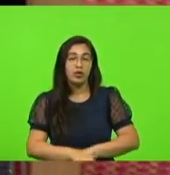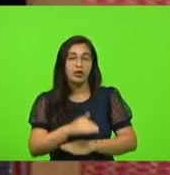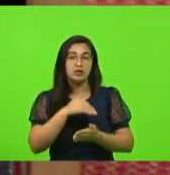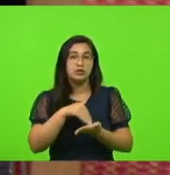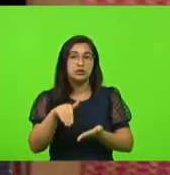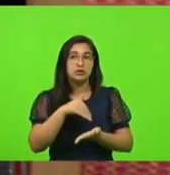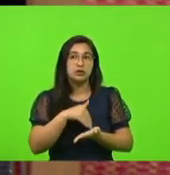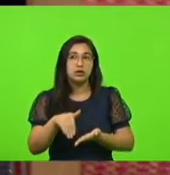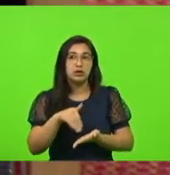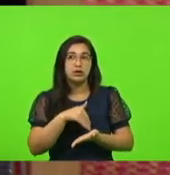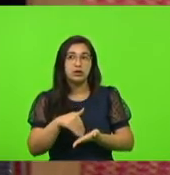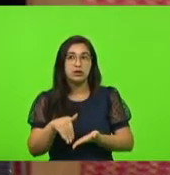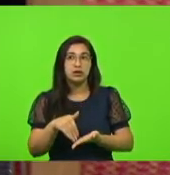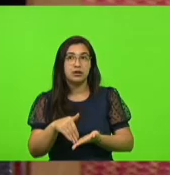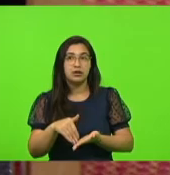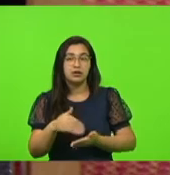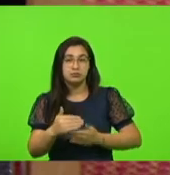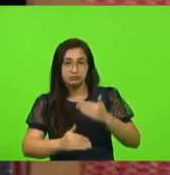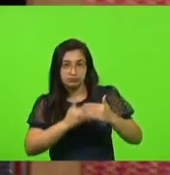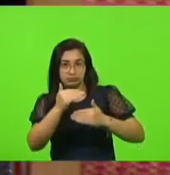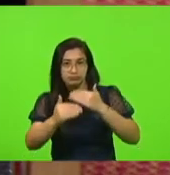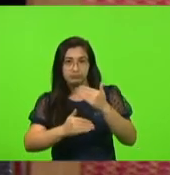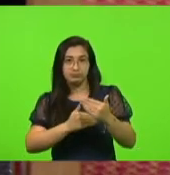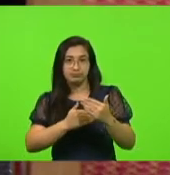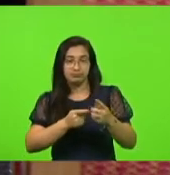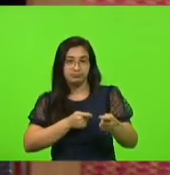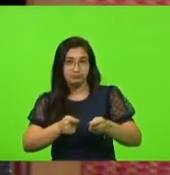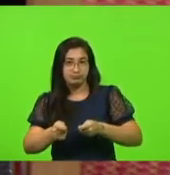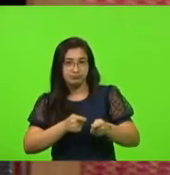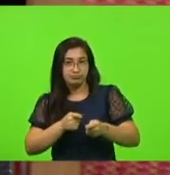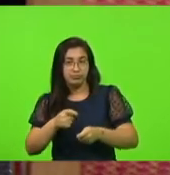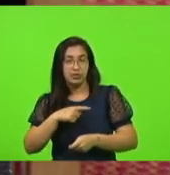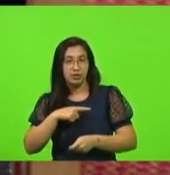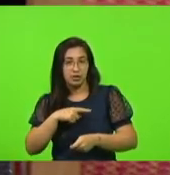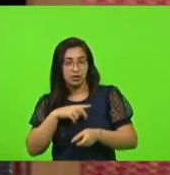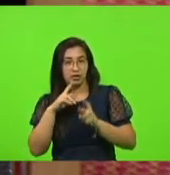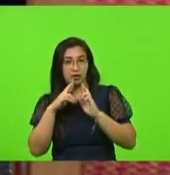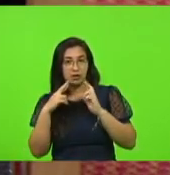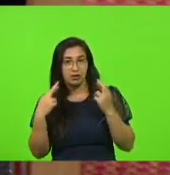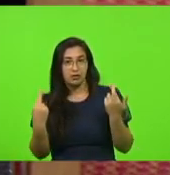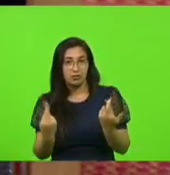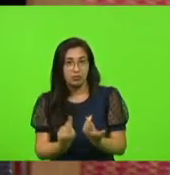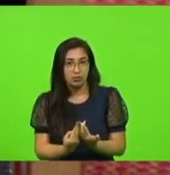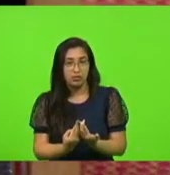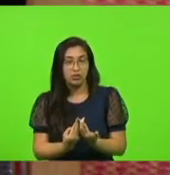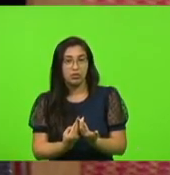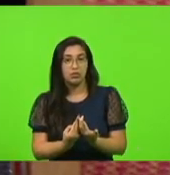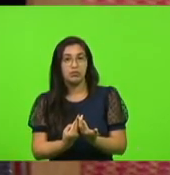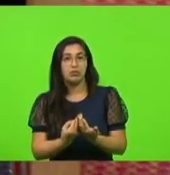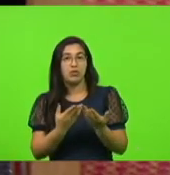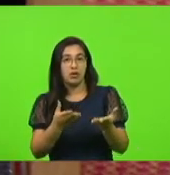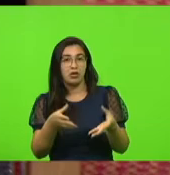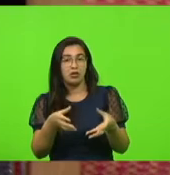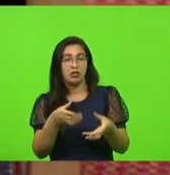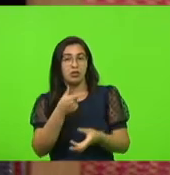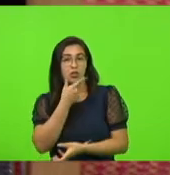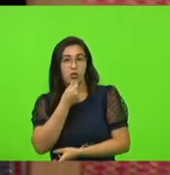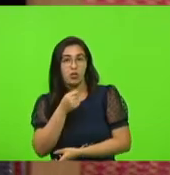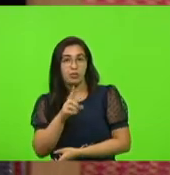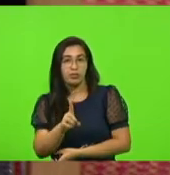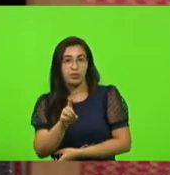Secretaria de Desenvolvimento Econômico tem uma reunião com o Décio, que